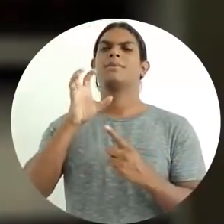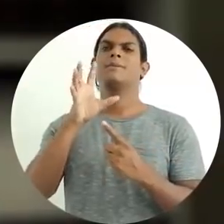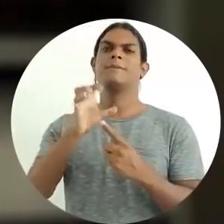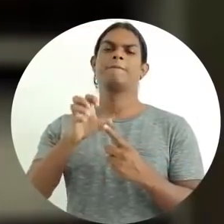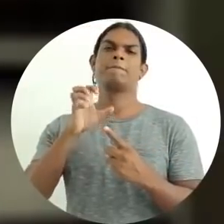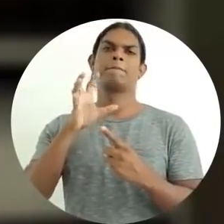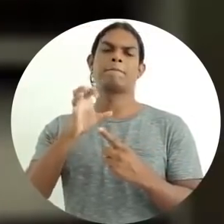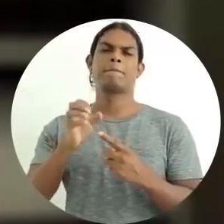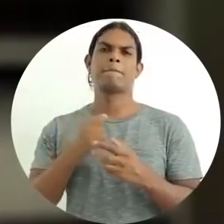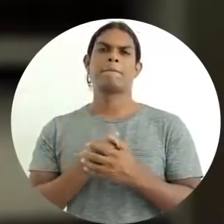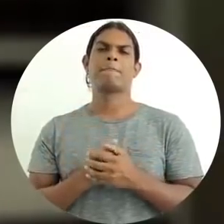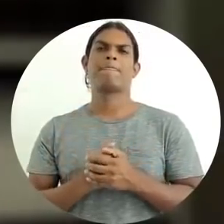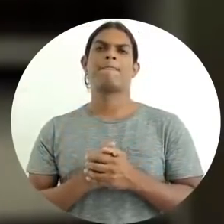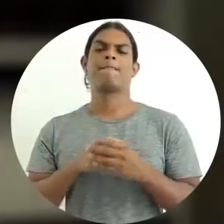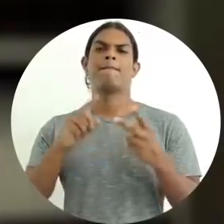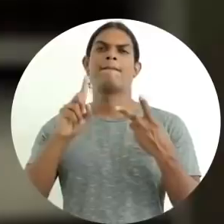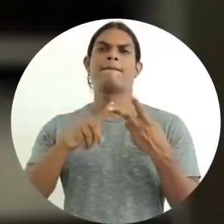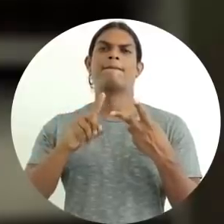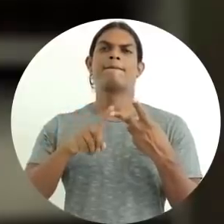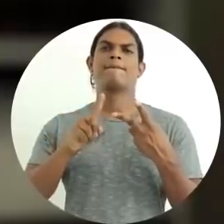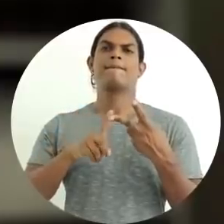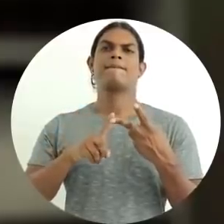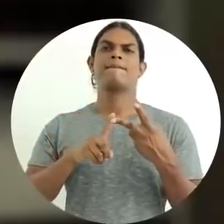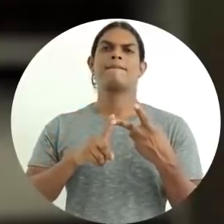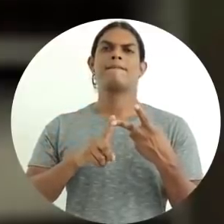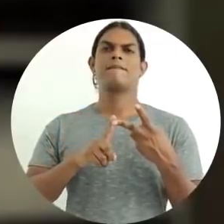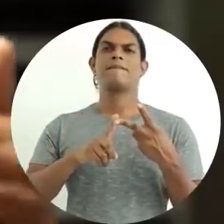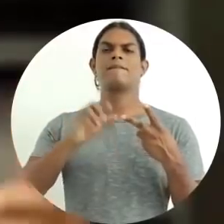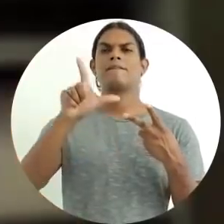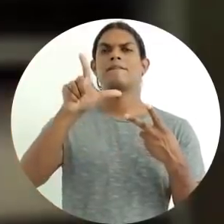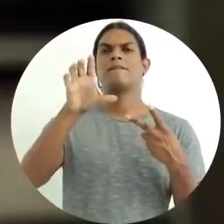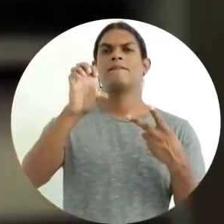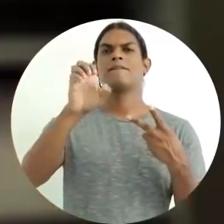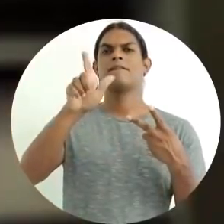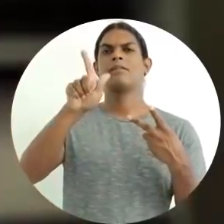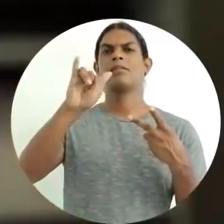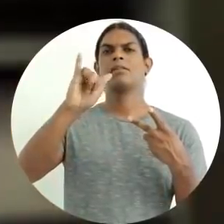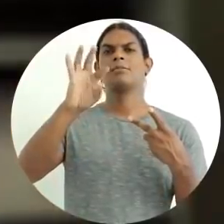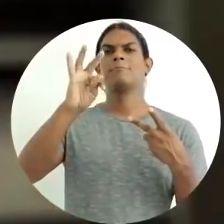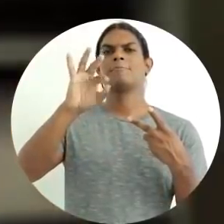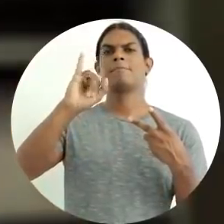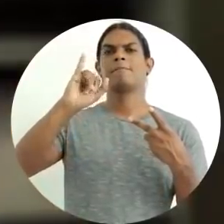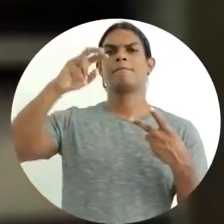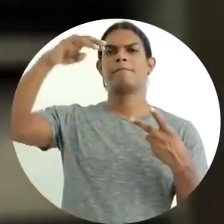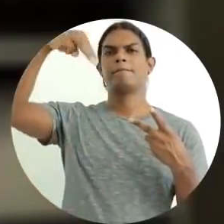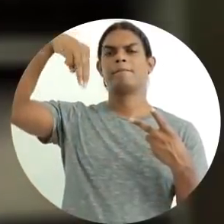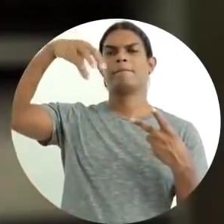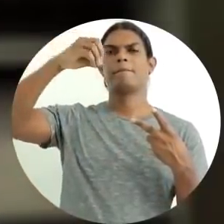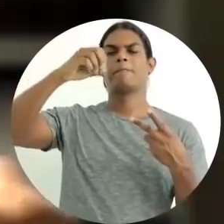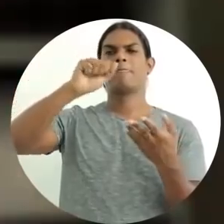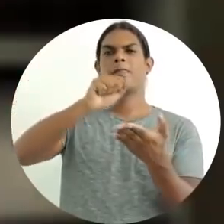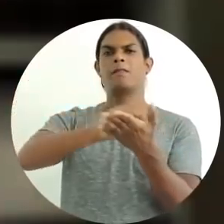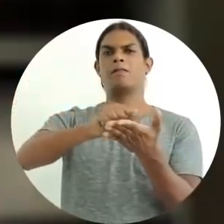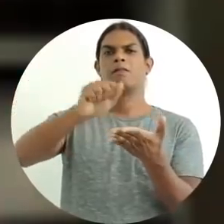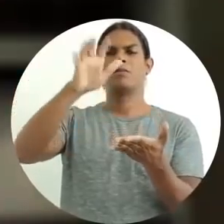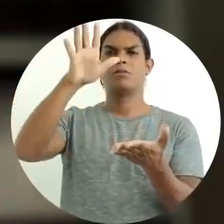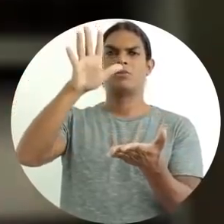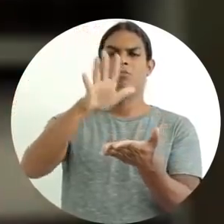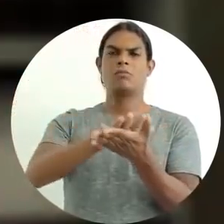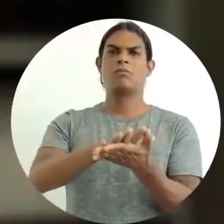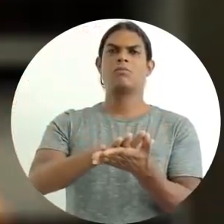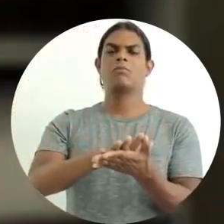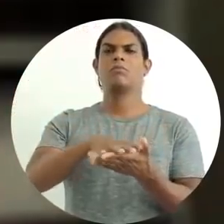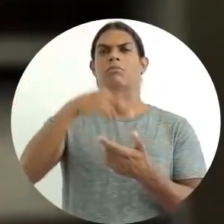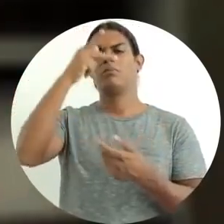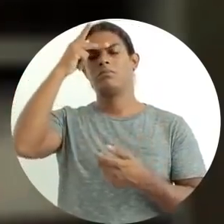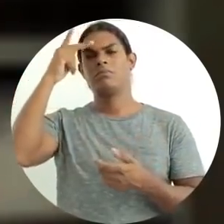influenciador, que desenvolve as pessoas. Nós temos o poder legítimo, que utiliza o cargo para punir as